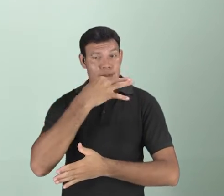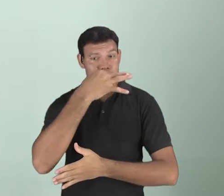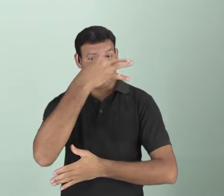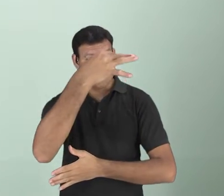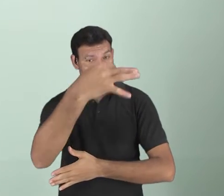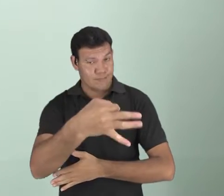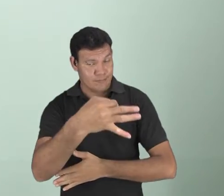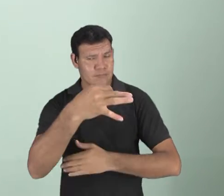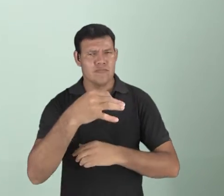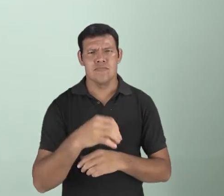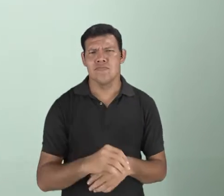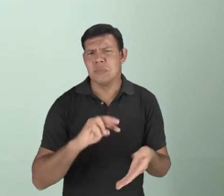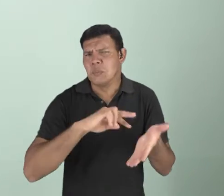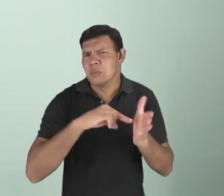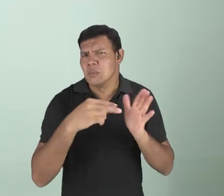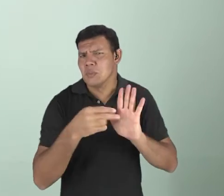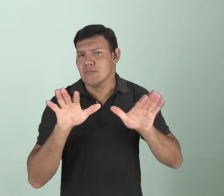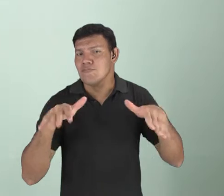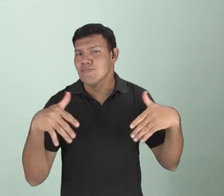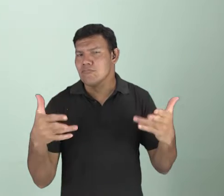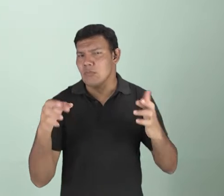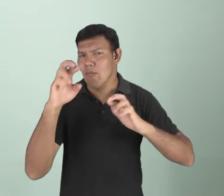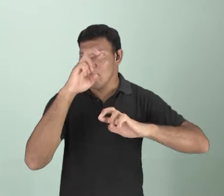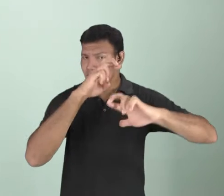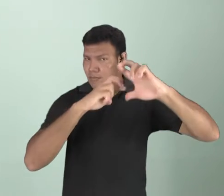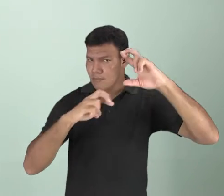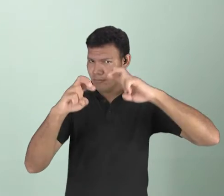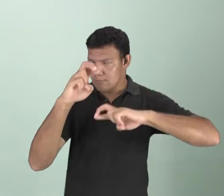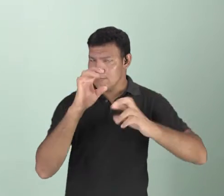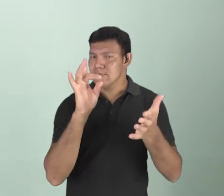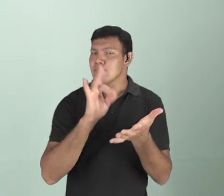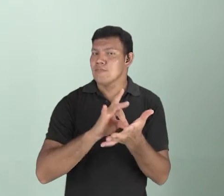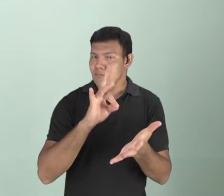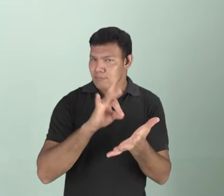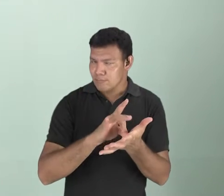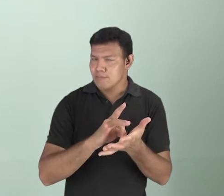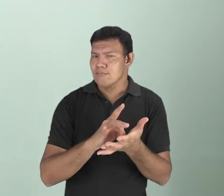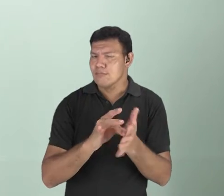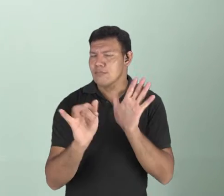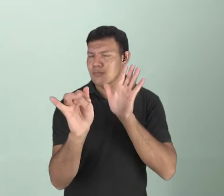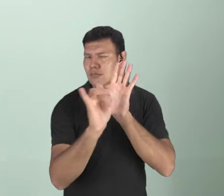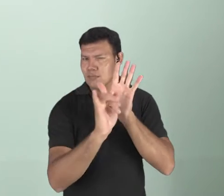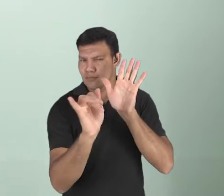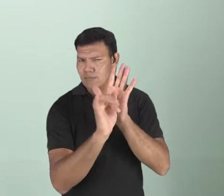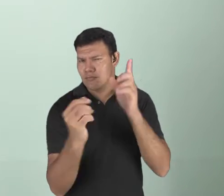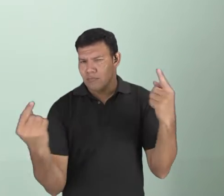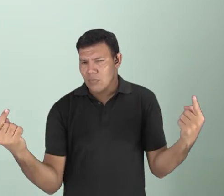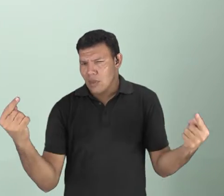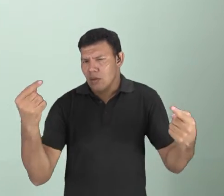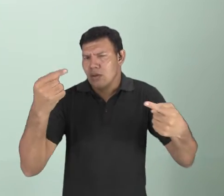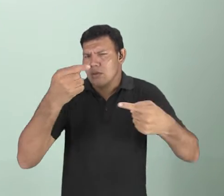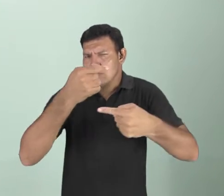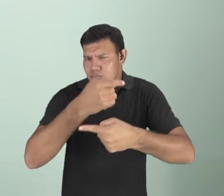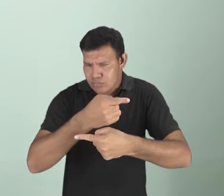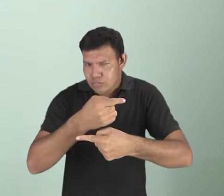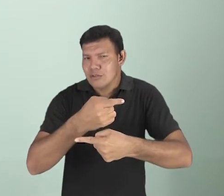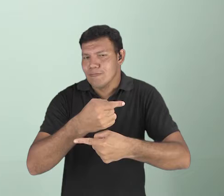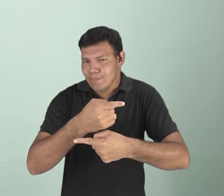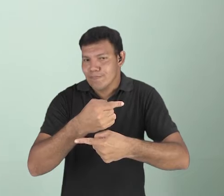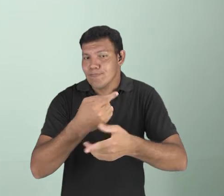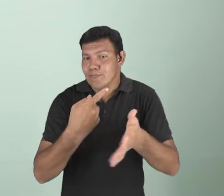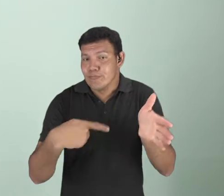Isso implica dizer o quê? Observar a realidade, identificar as contradições existentes